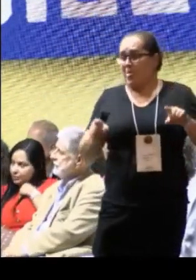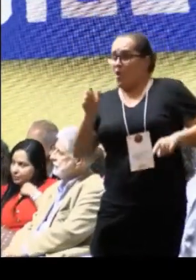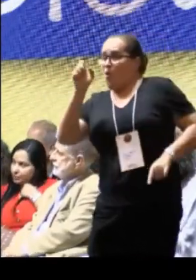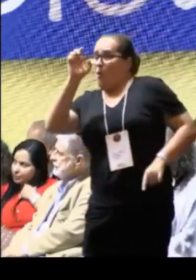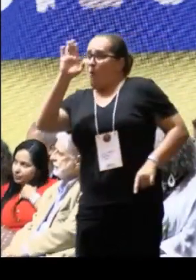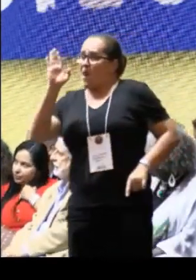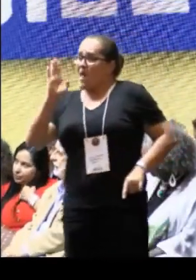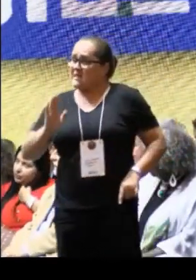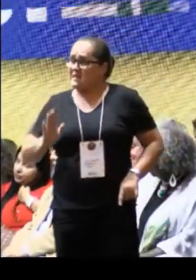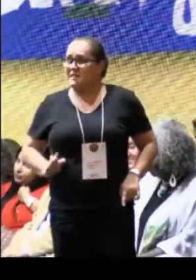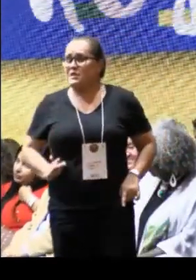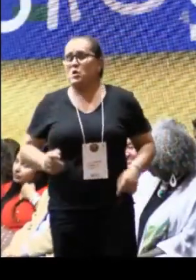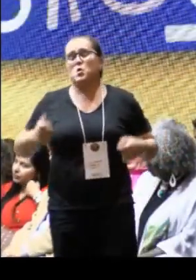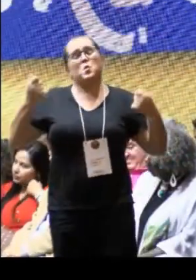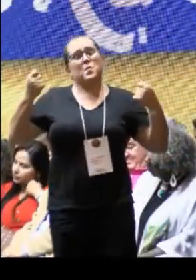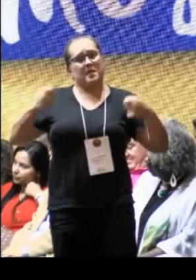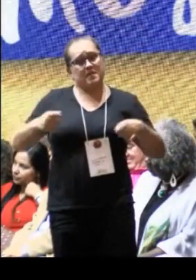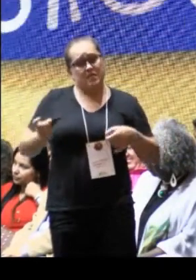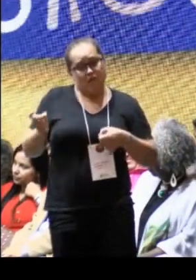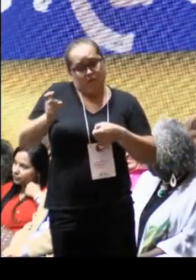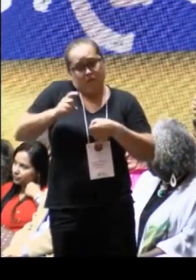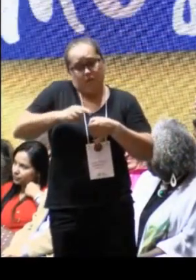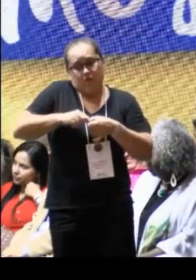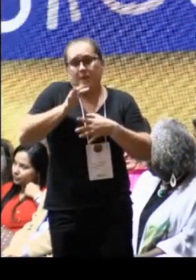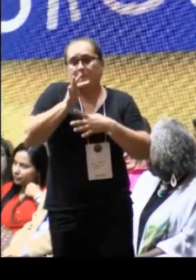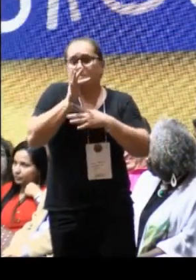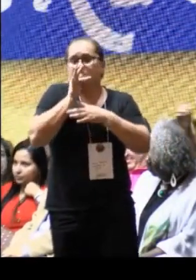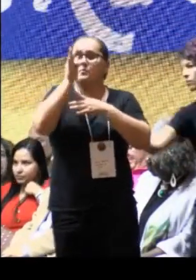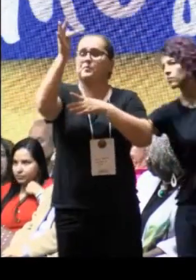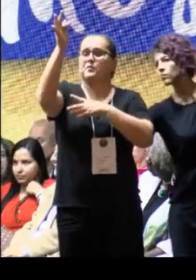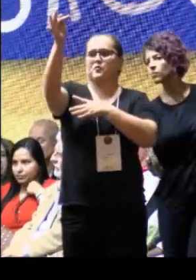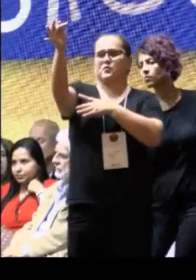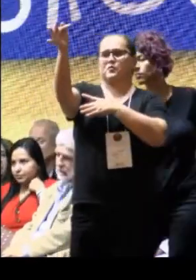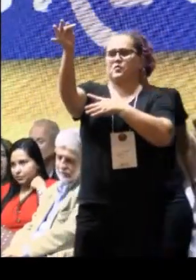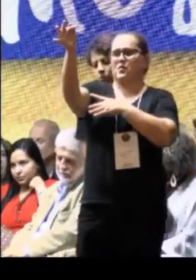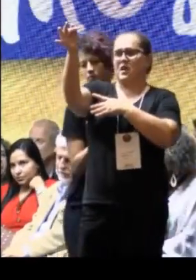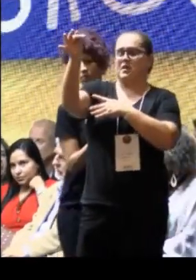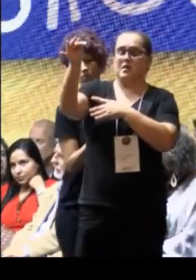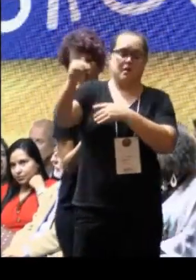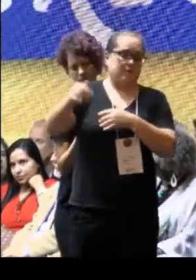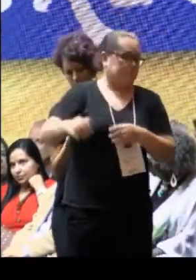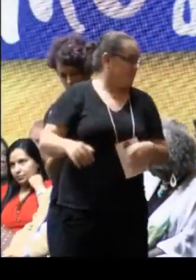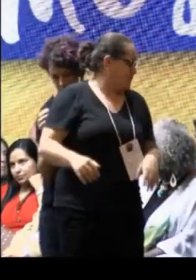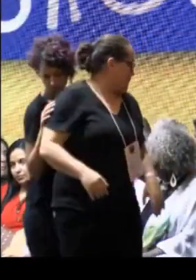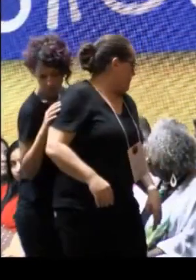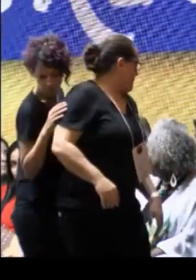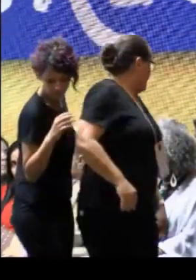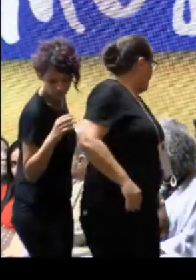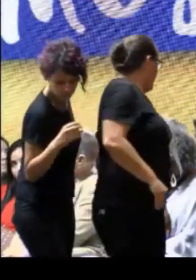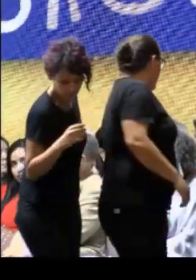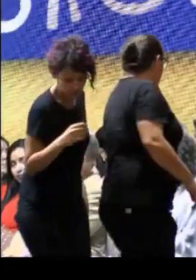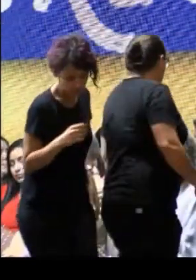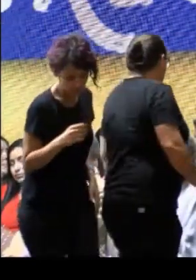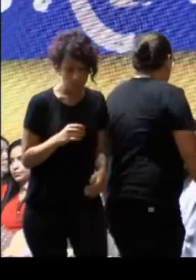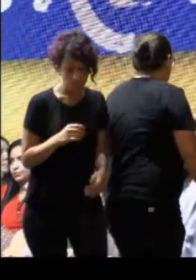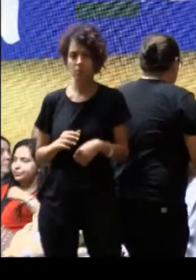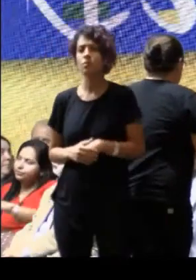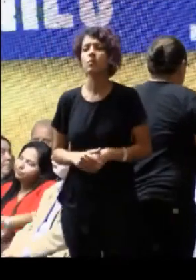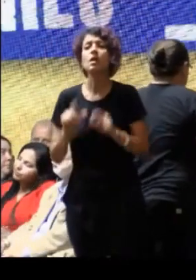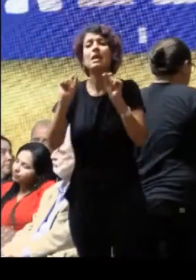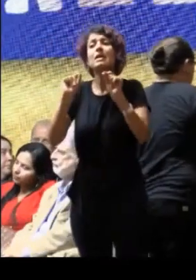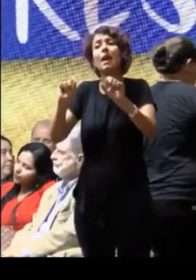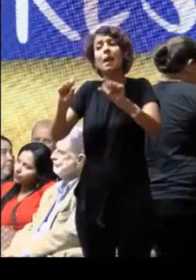precisa embarcar de volta para o futuro. E não tem ninguém melhor para pilotar essa máquina do